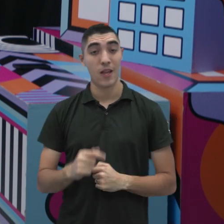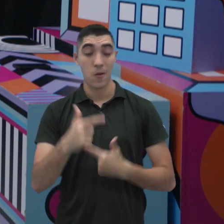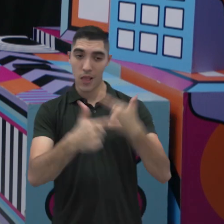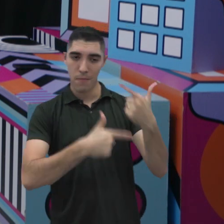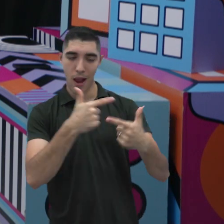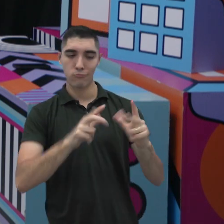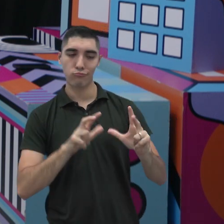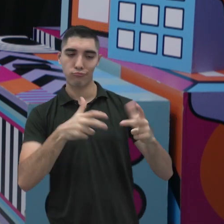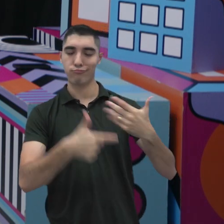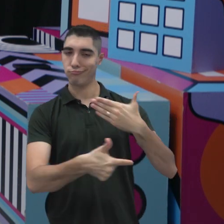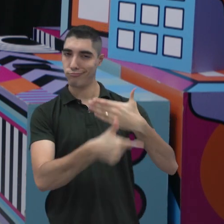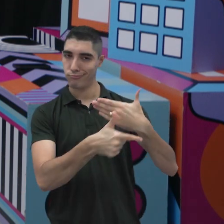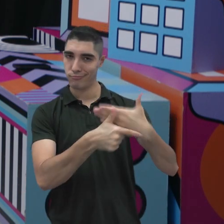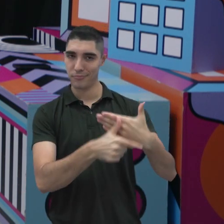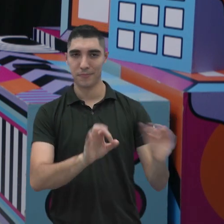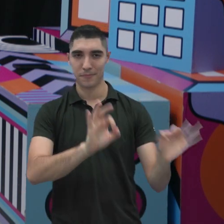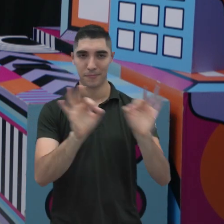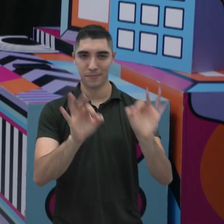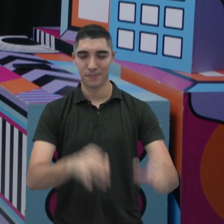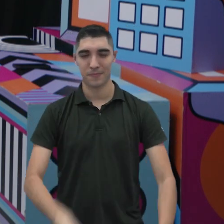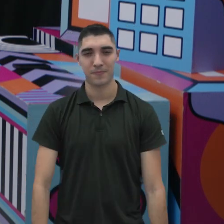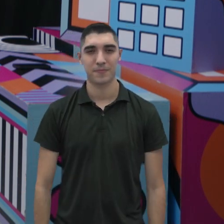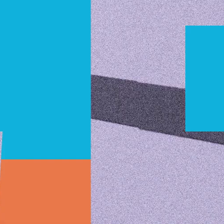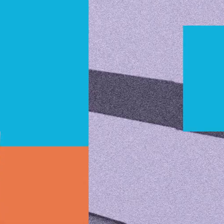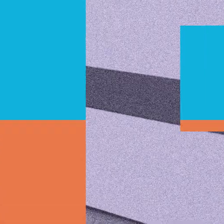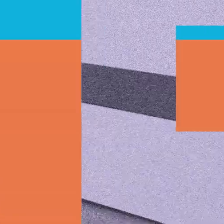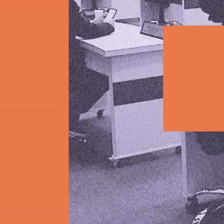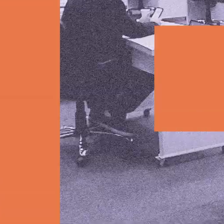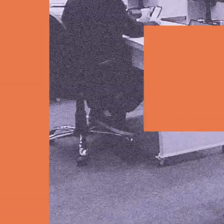É isso aí, é o quadro Atividade Legislativa.